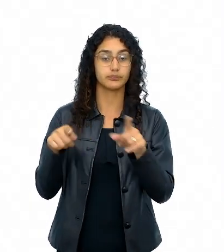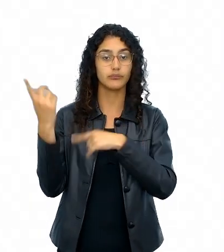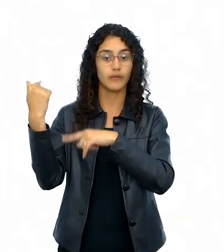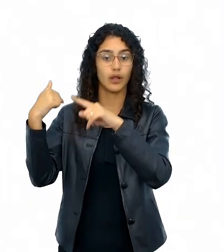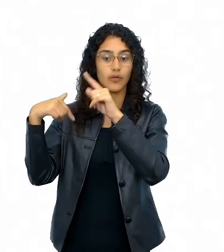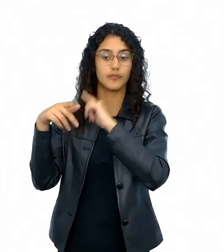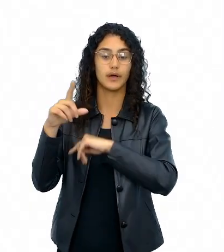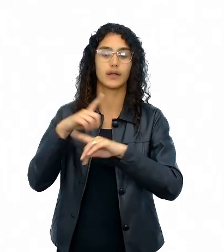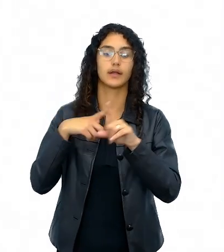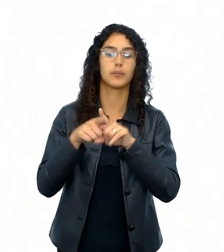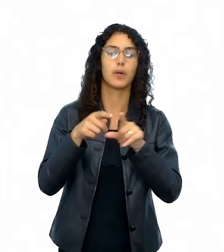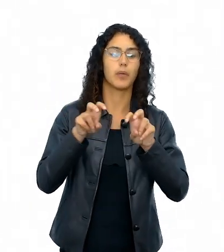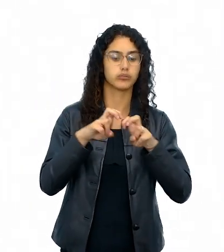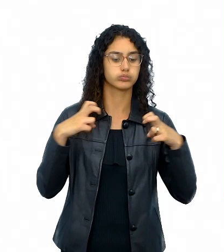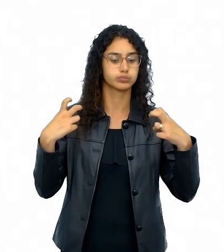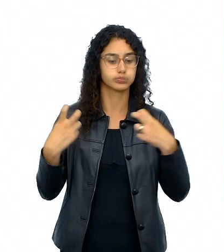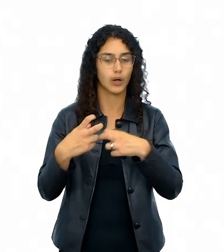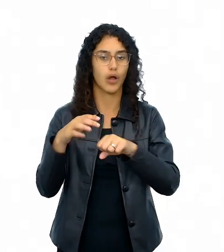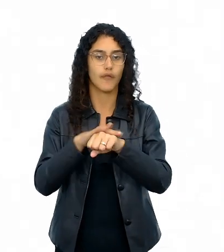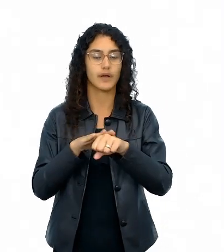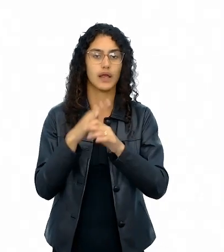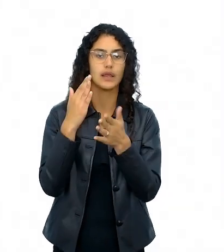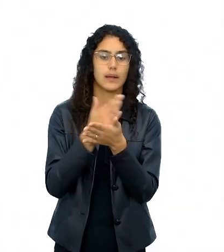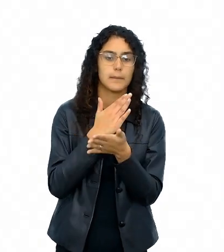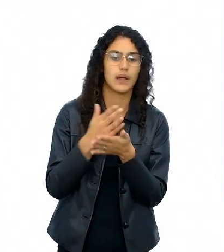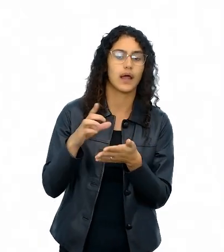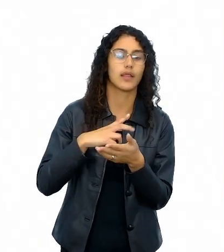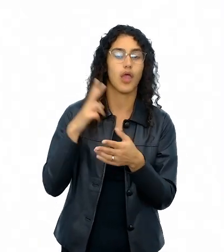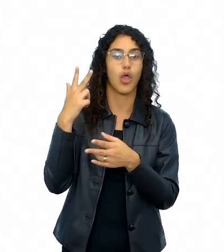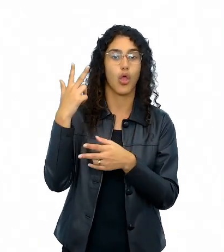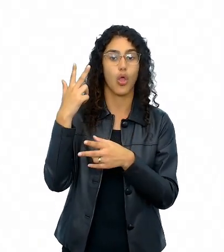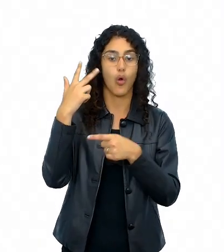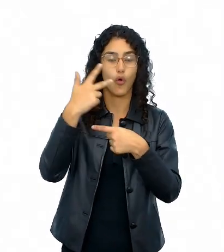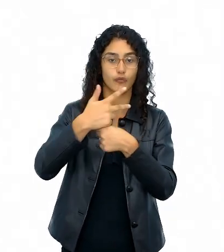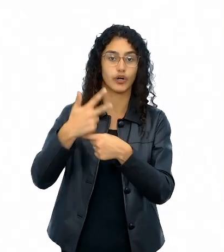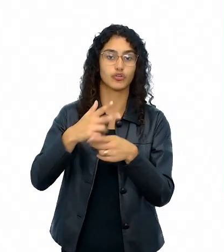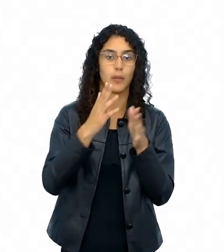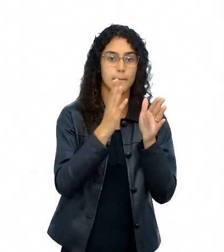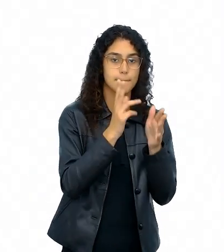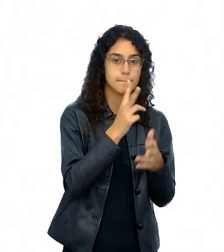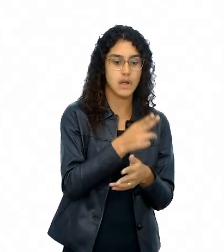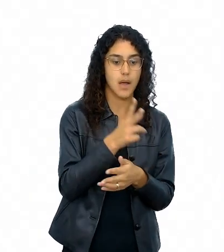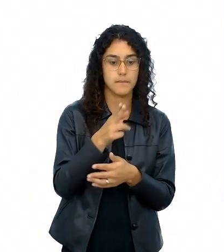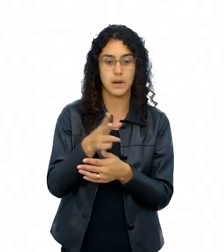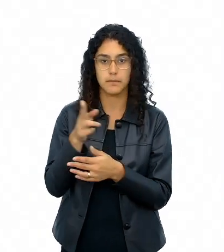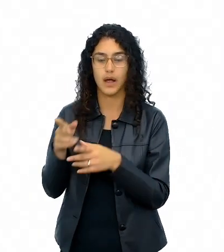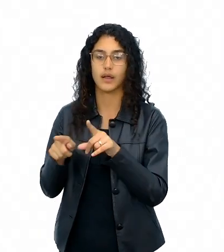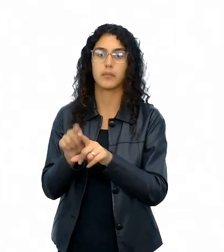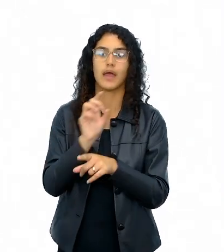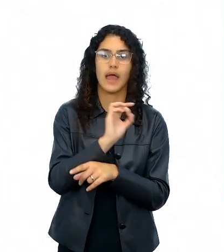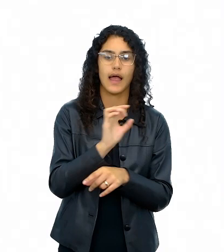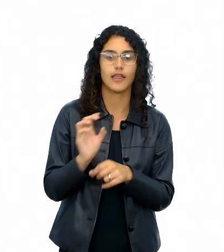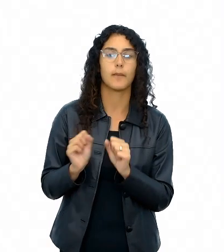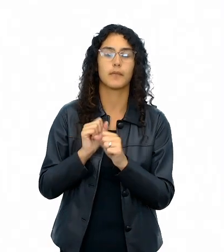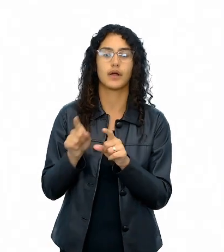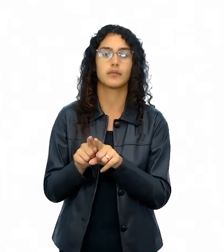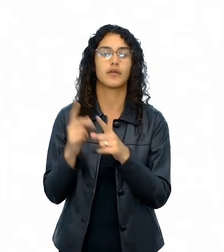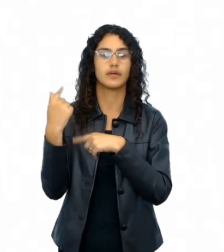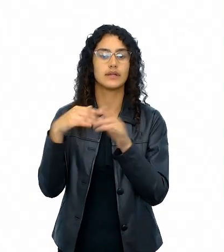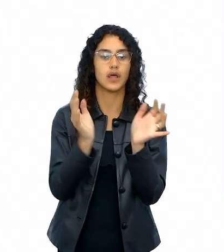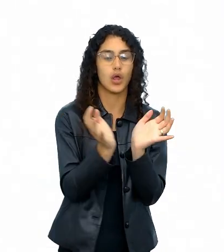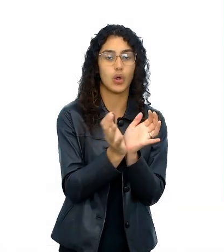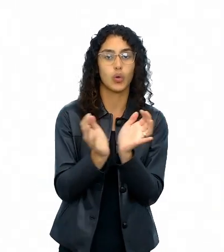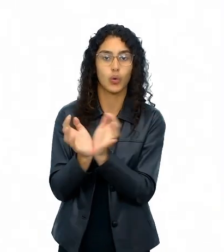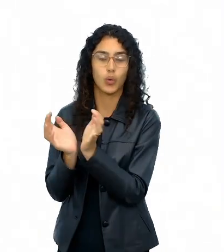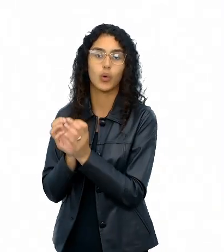vezes, uma roda de conversa, separar o vídeo em partes, né? Cada um podemos fazer trabalhar em